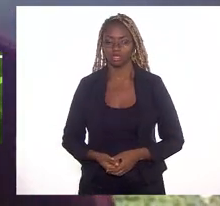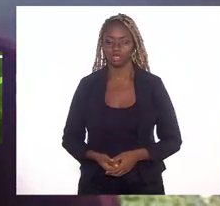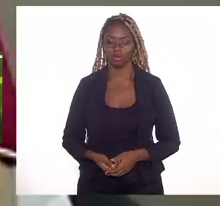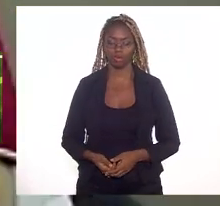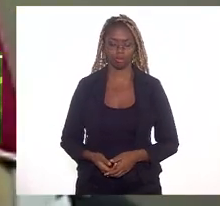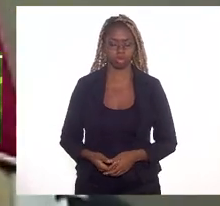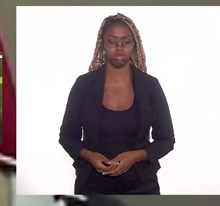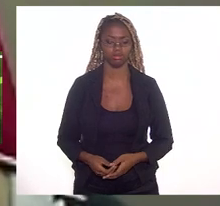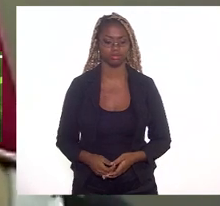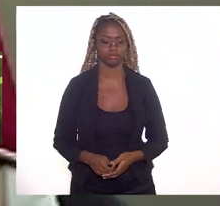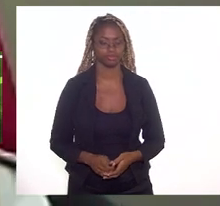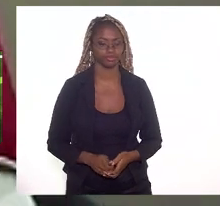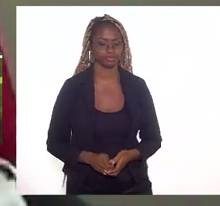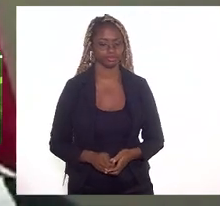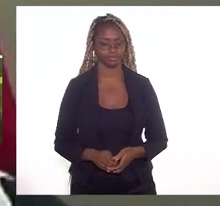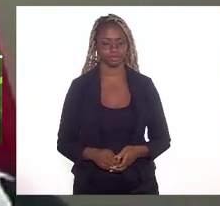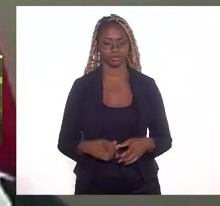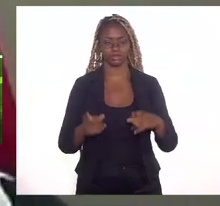Doutor Luiz Fernando?